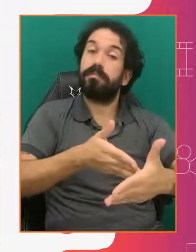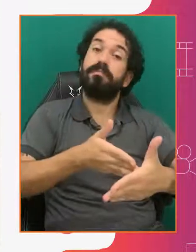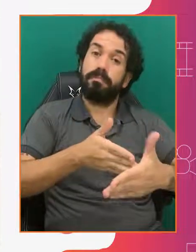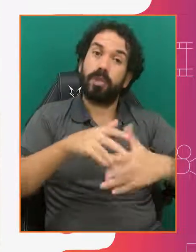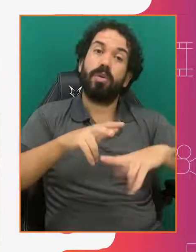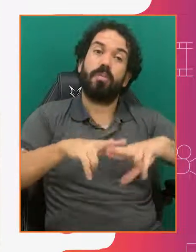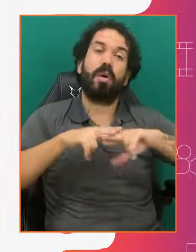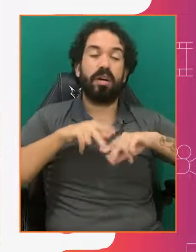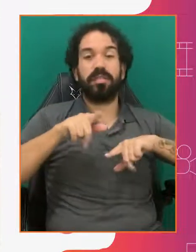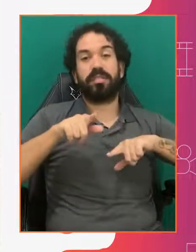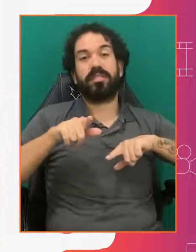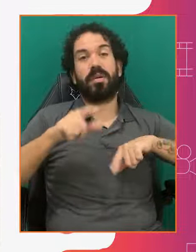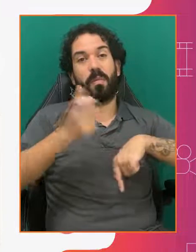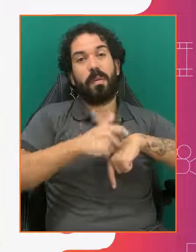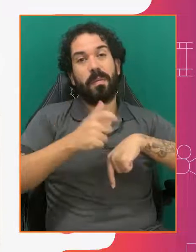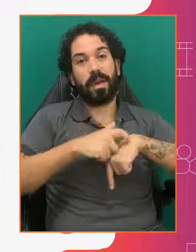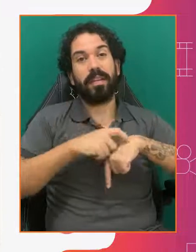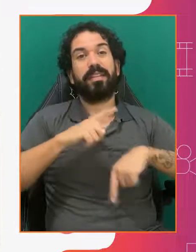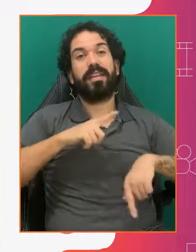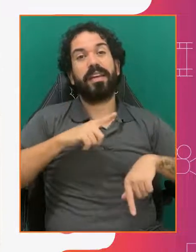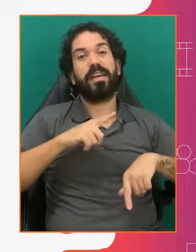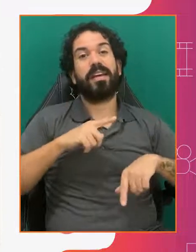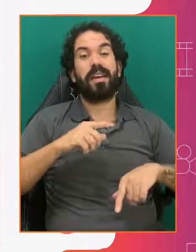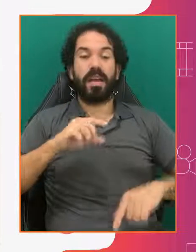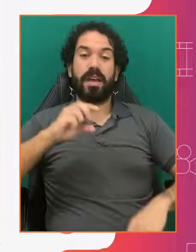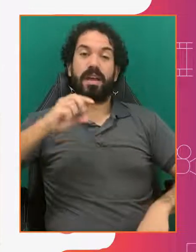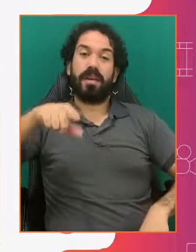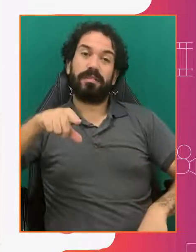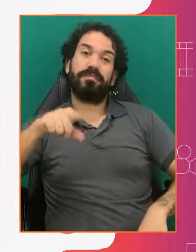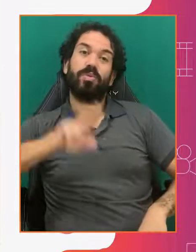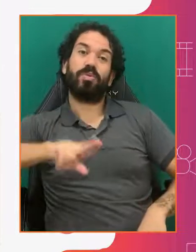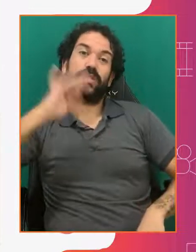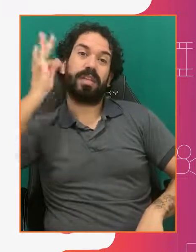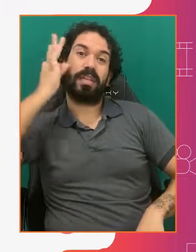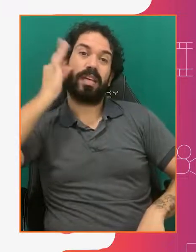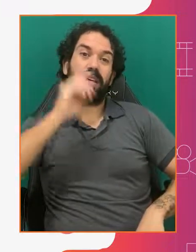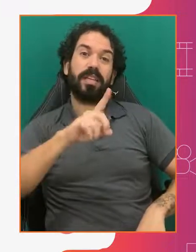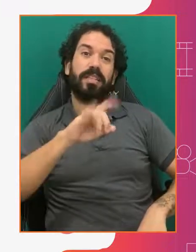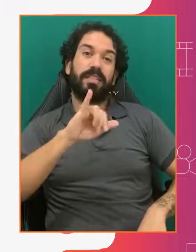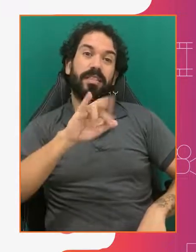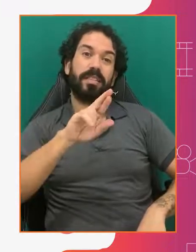para momentos como esse que existe então o método direto.